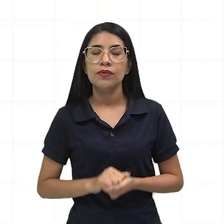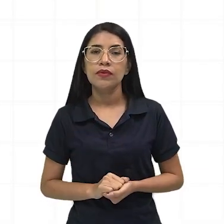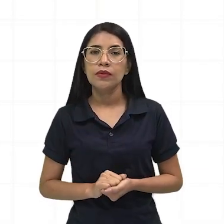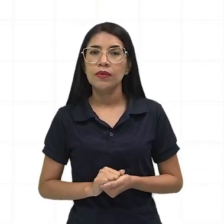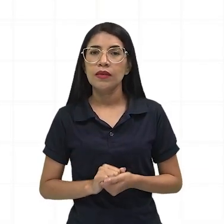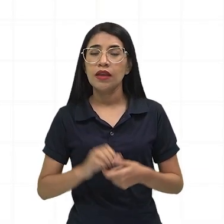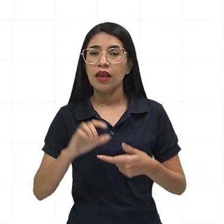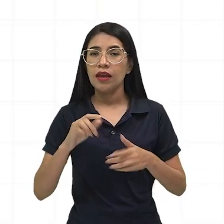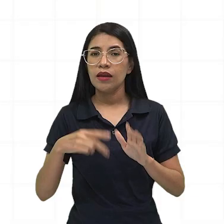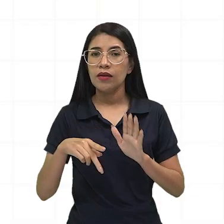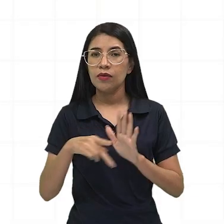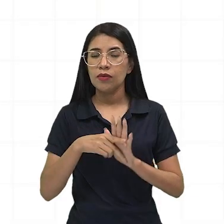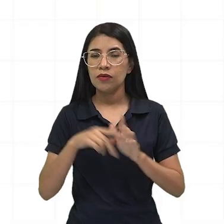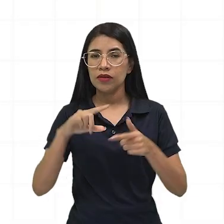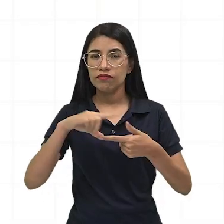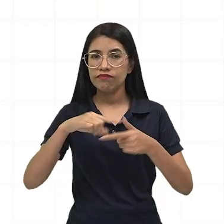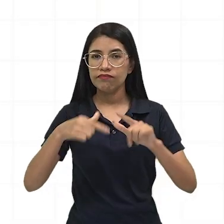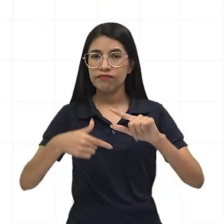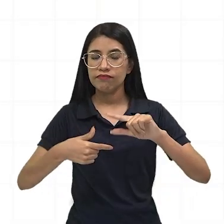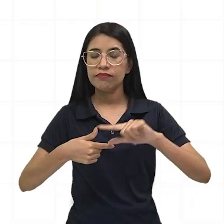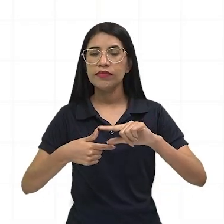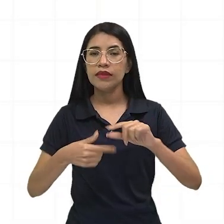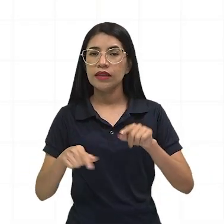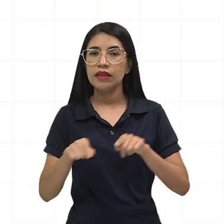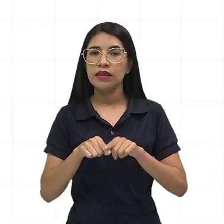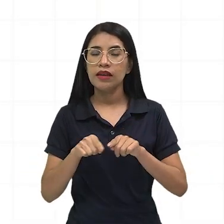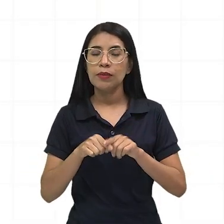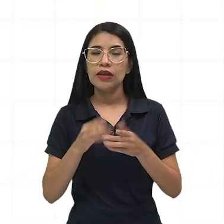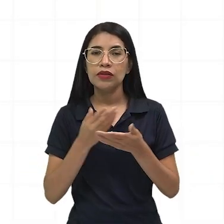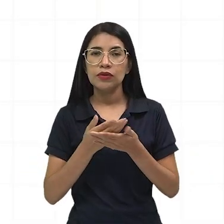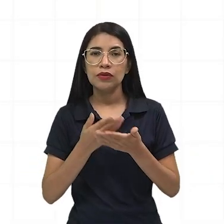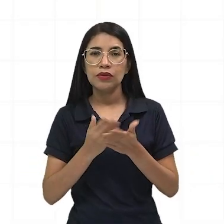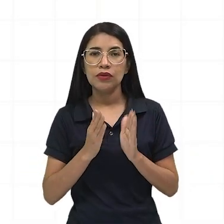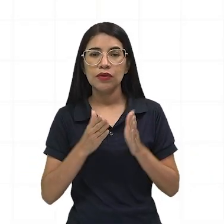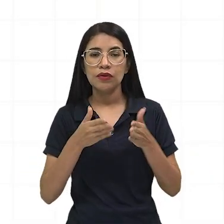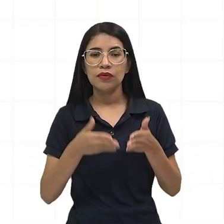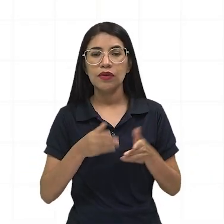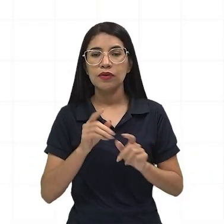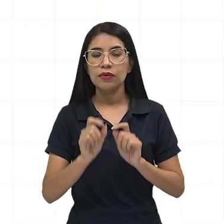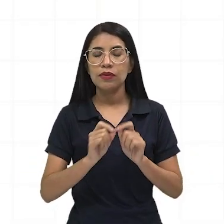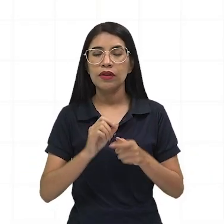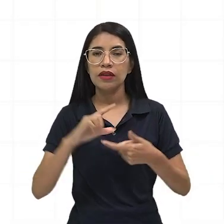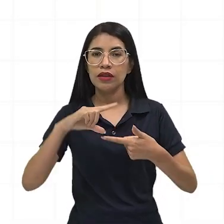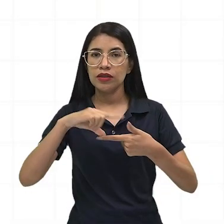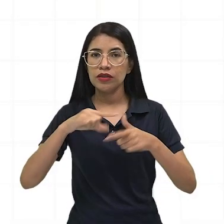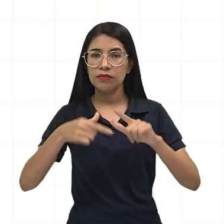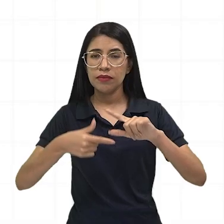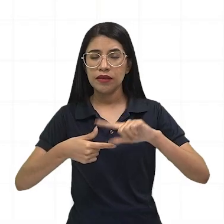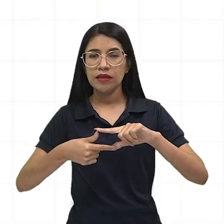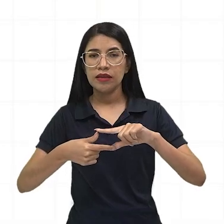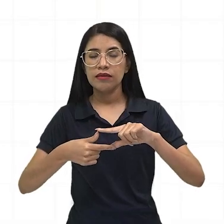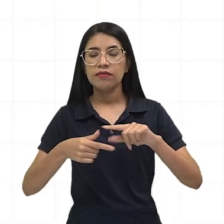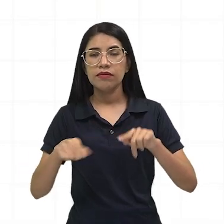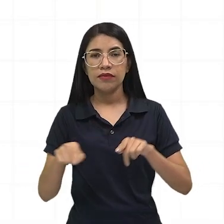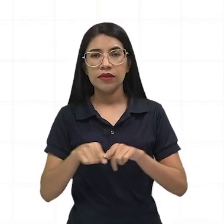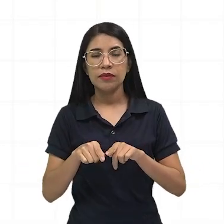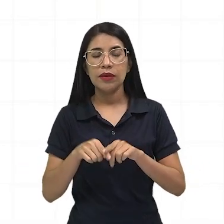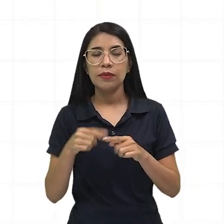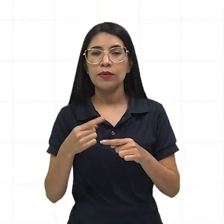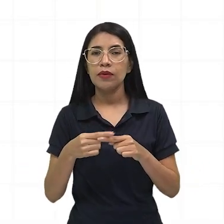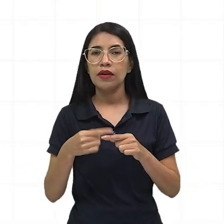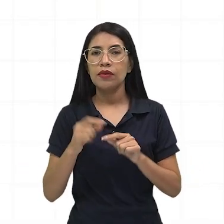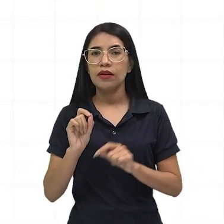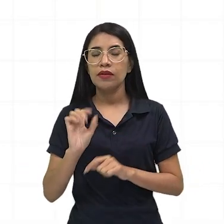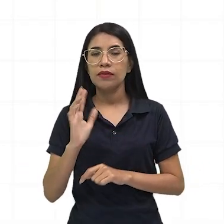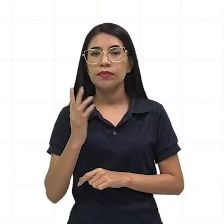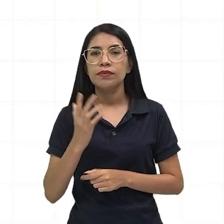figura geométrica que faz parte dos estudos de quem? Olha, da geometria plana, por ser